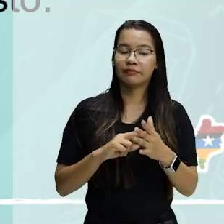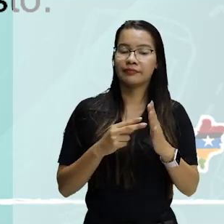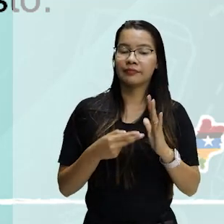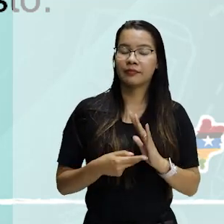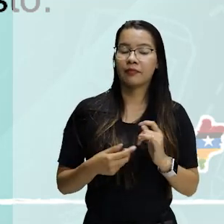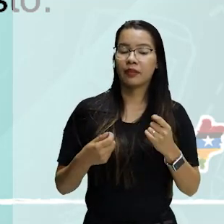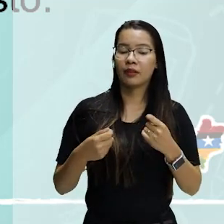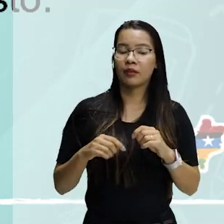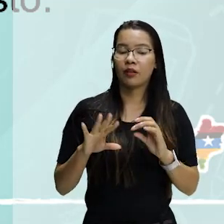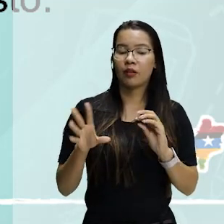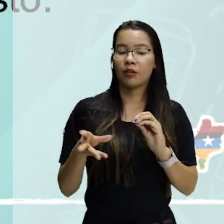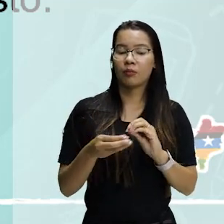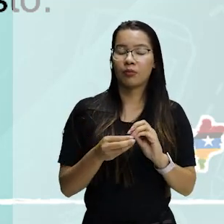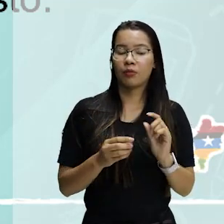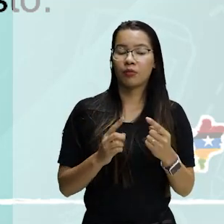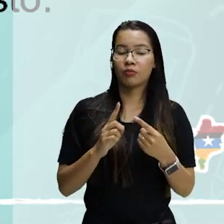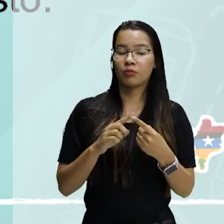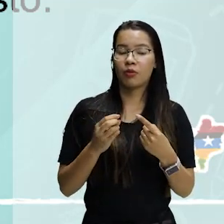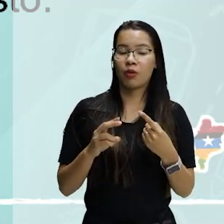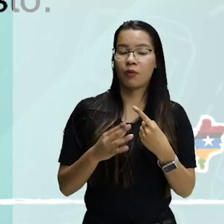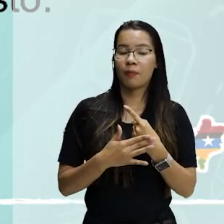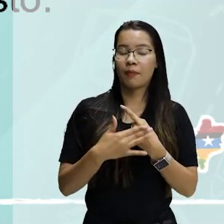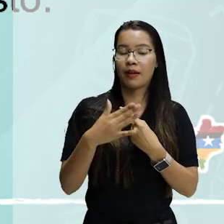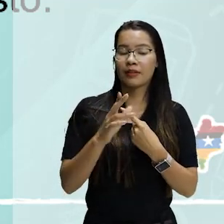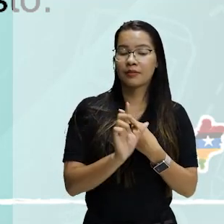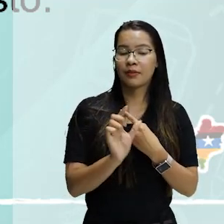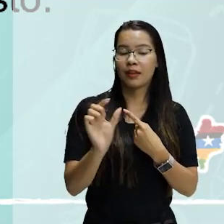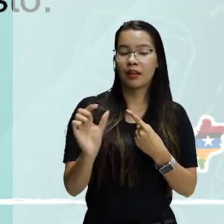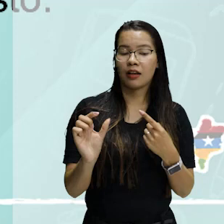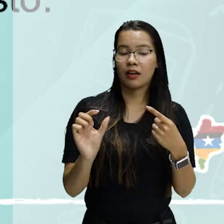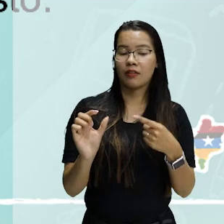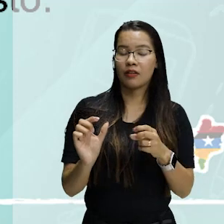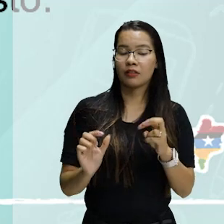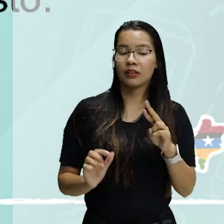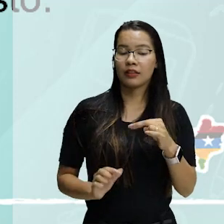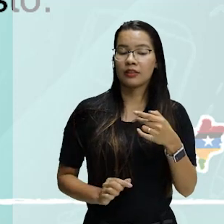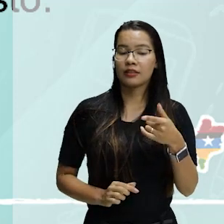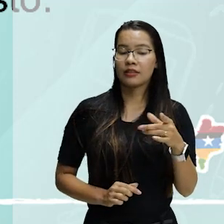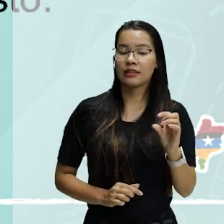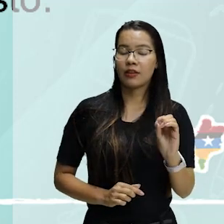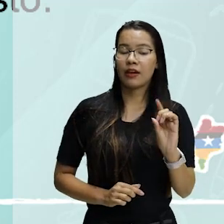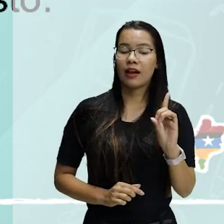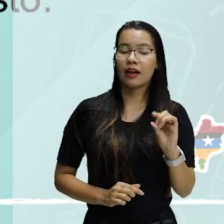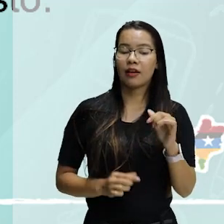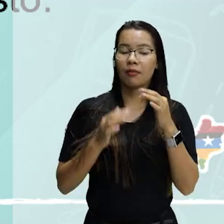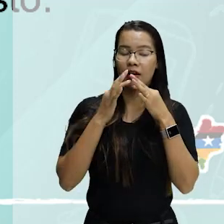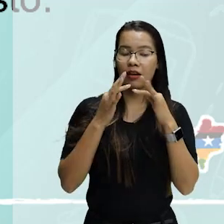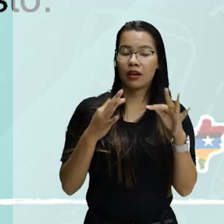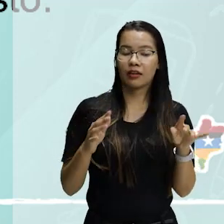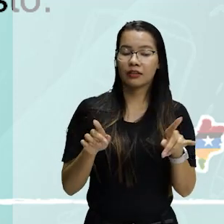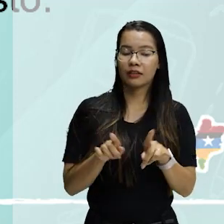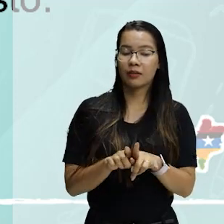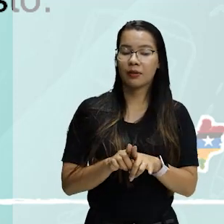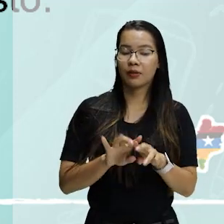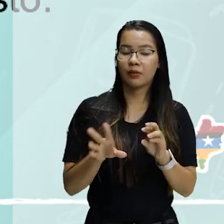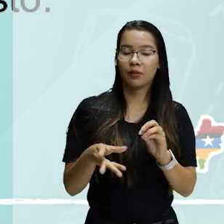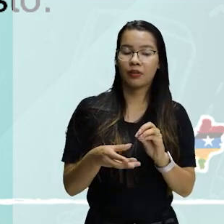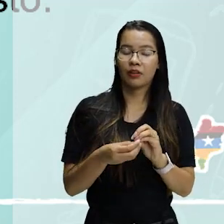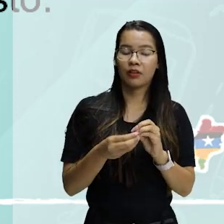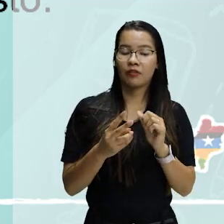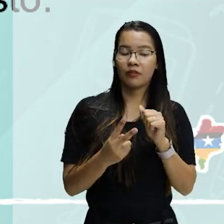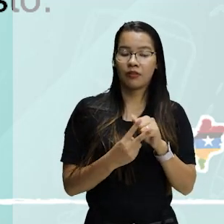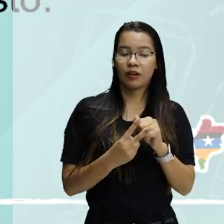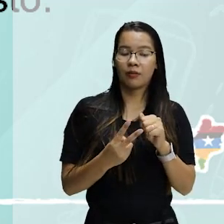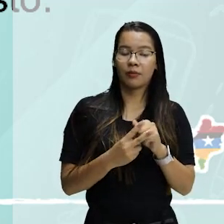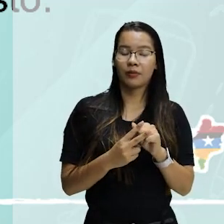formada por uma ou mais palavras. Oração é uma frase também que contém verbo ou locução verbal. E